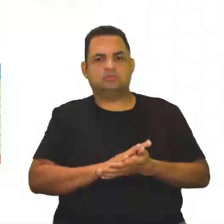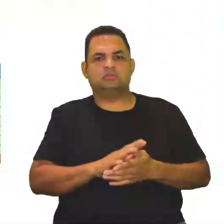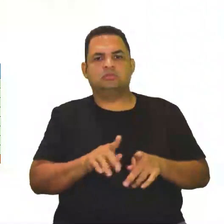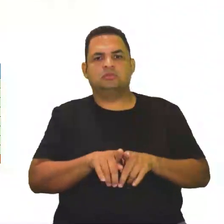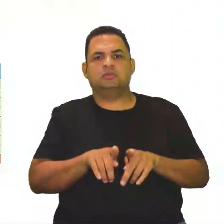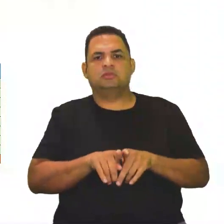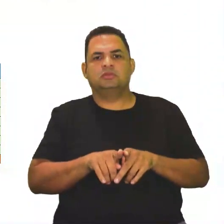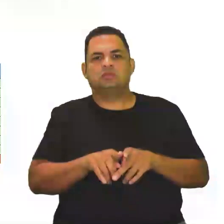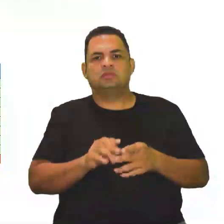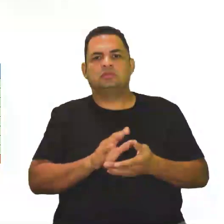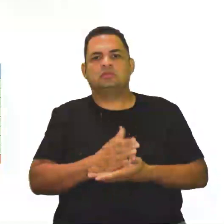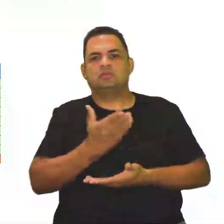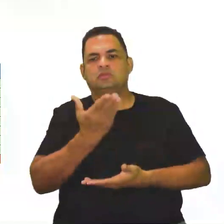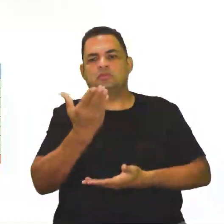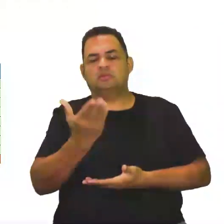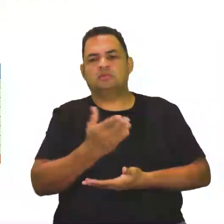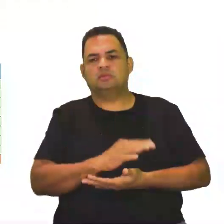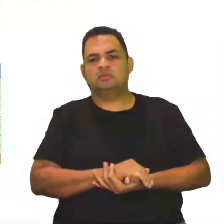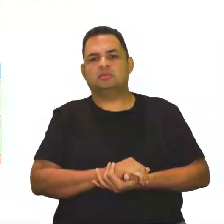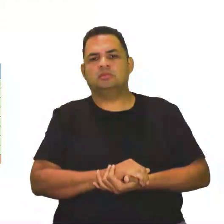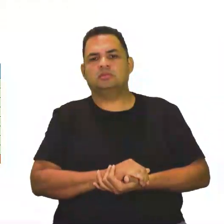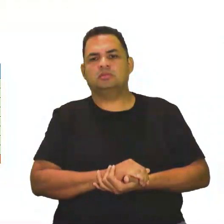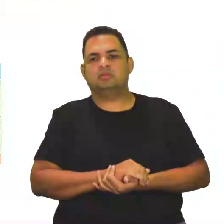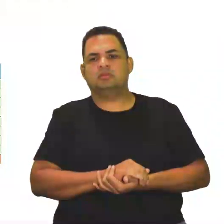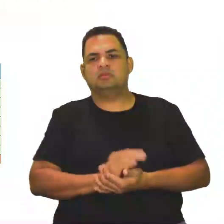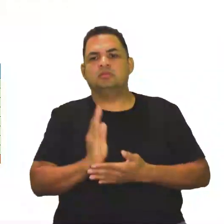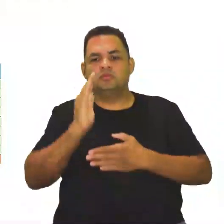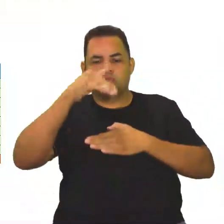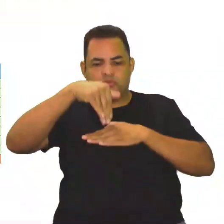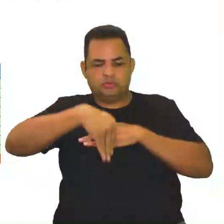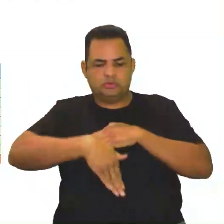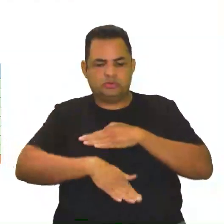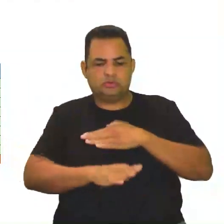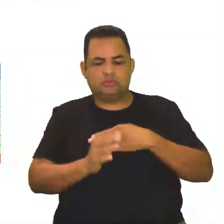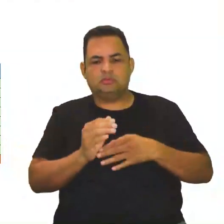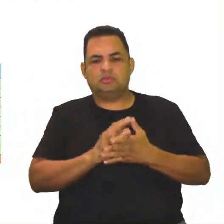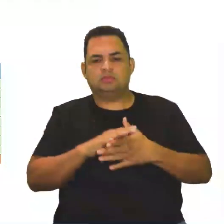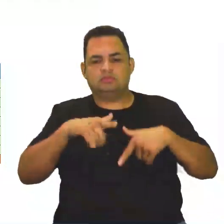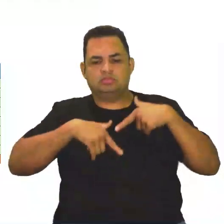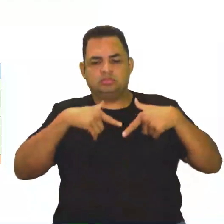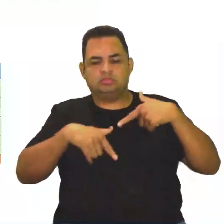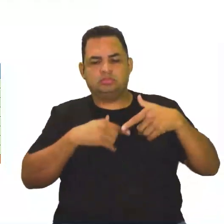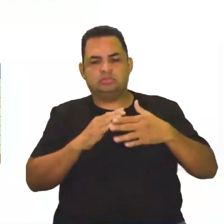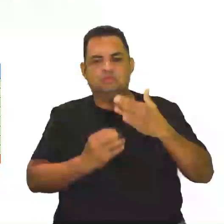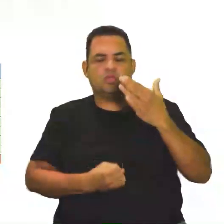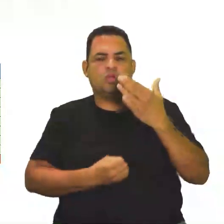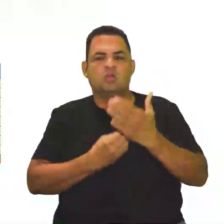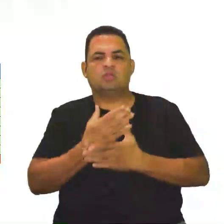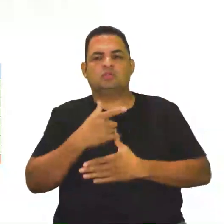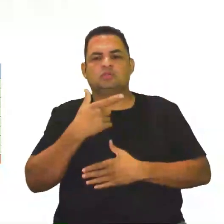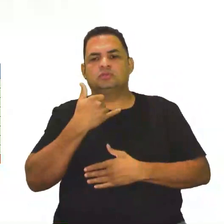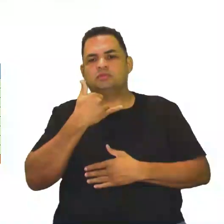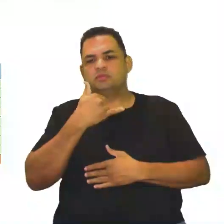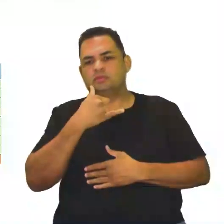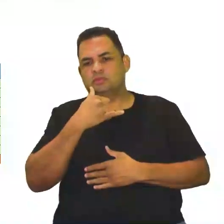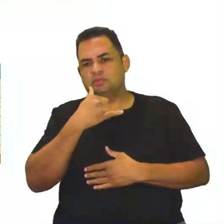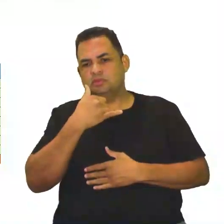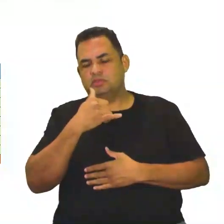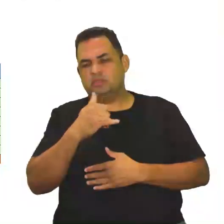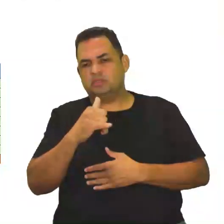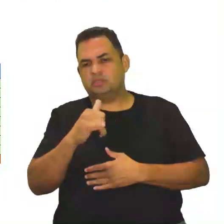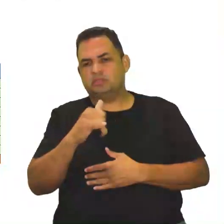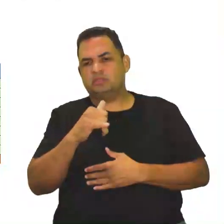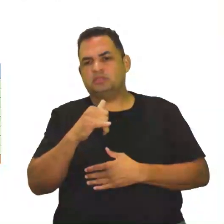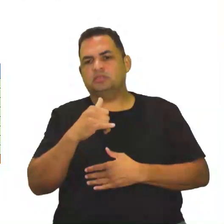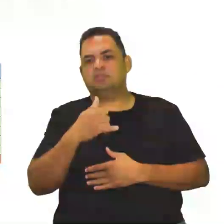tá? E também nós temos aqui, ó, usinas também são geradoras de energia, tá bom, pessoal? Então nós